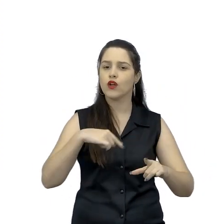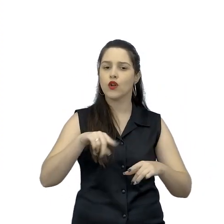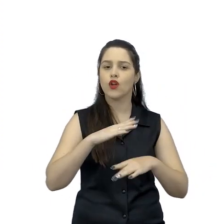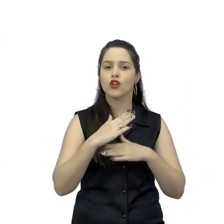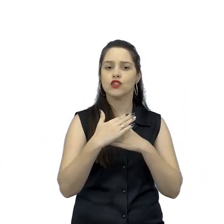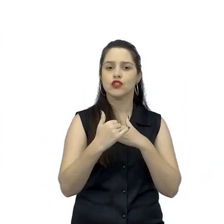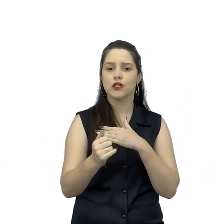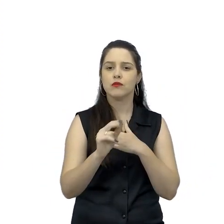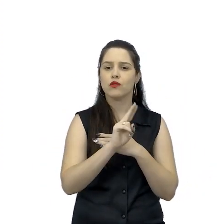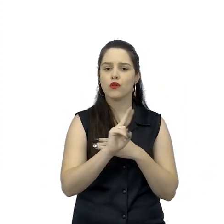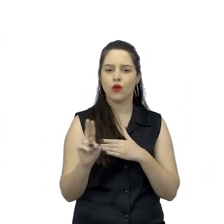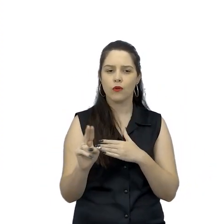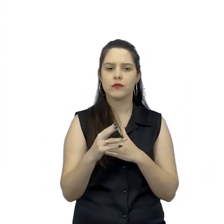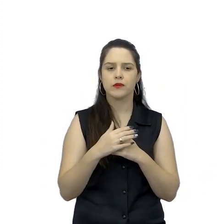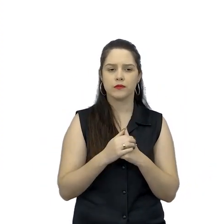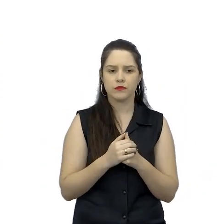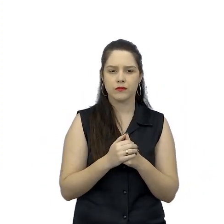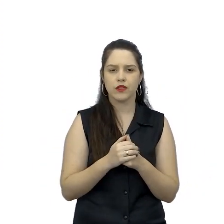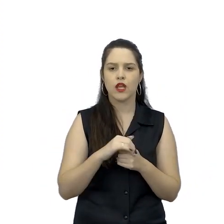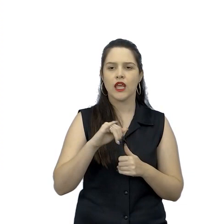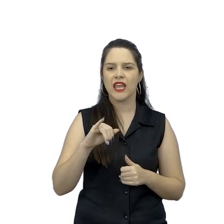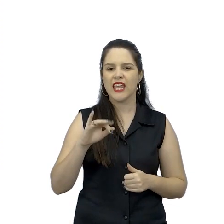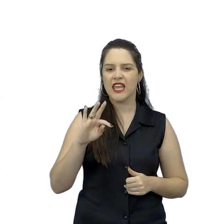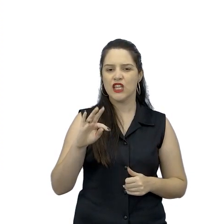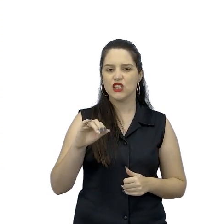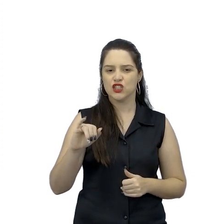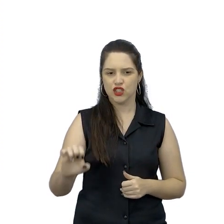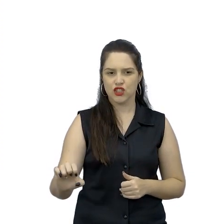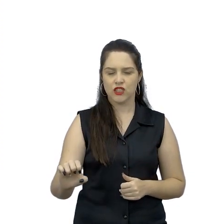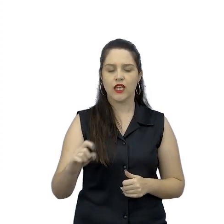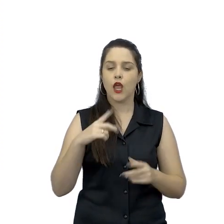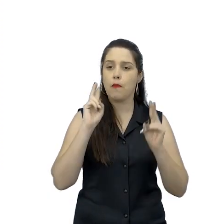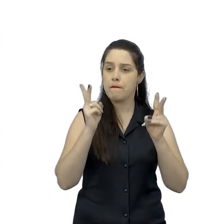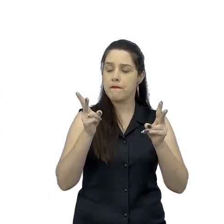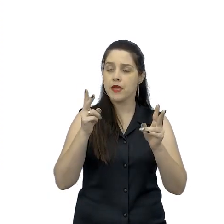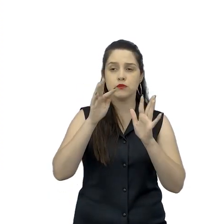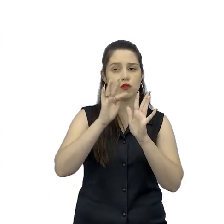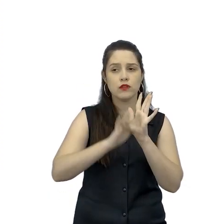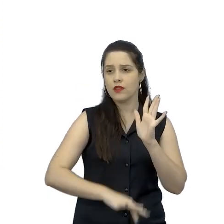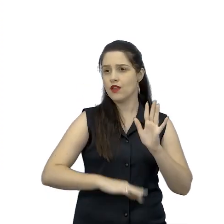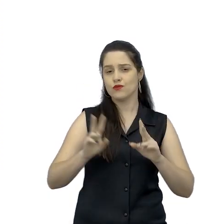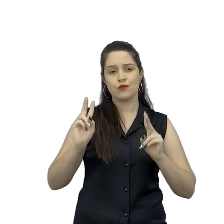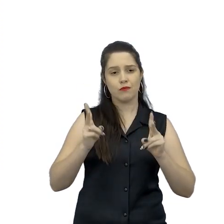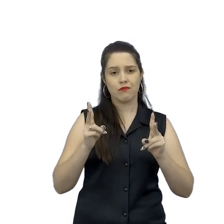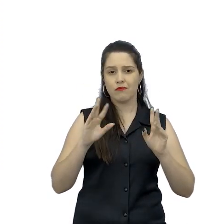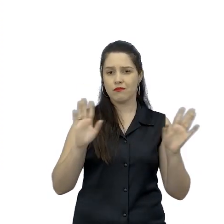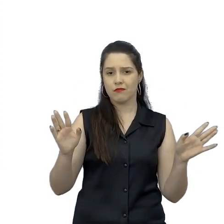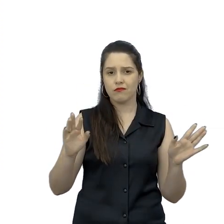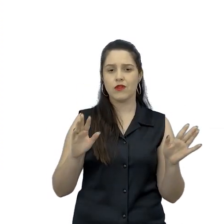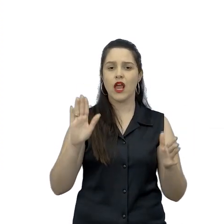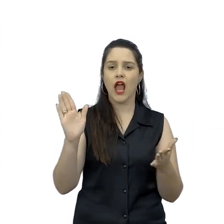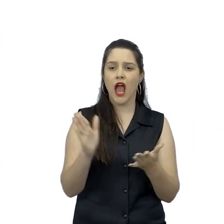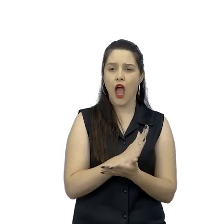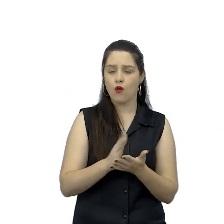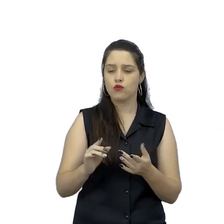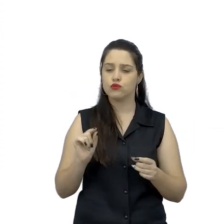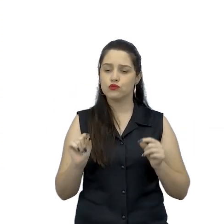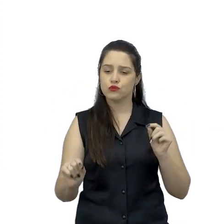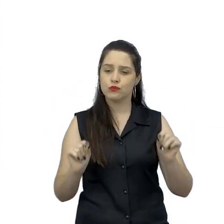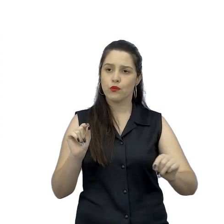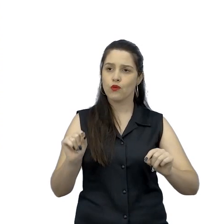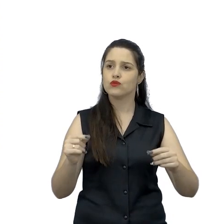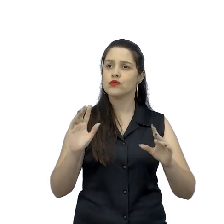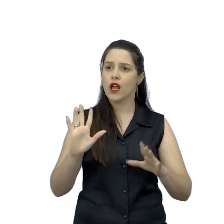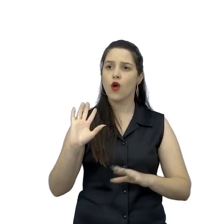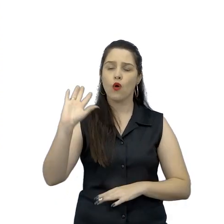lead, não é? O lead, ele faz aquele resuminho do texto, elencando alguns pontos, como